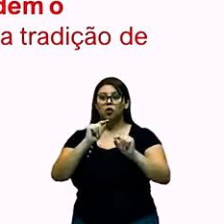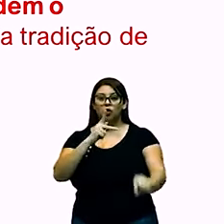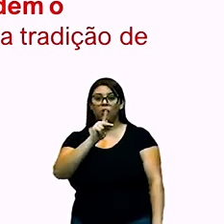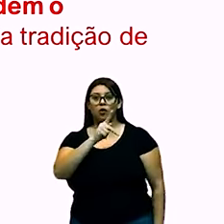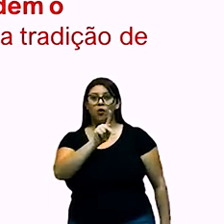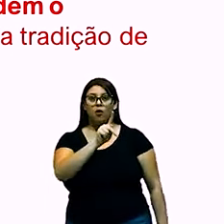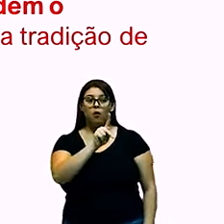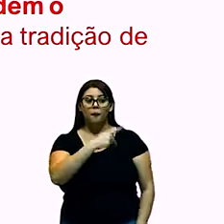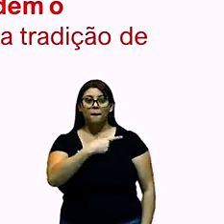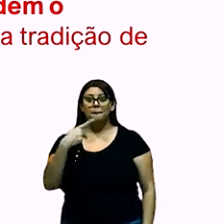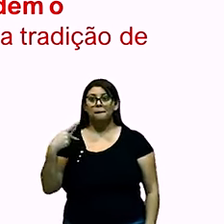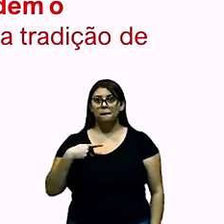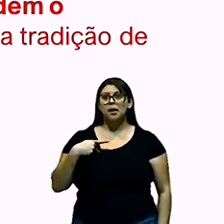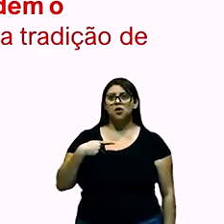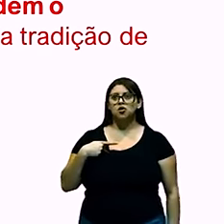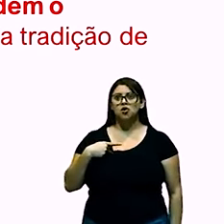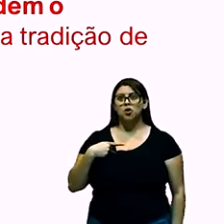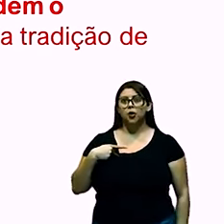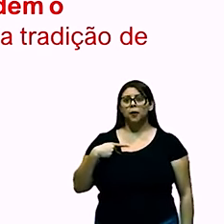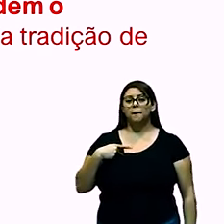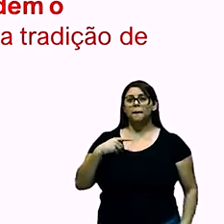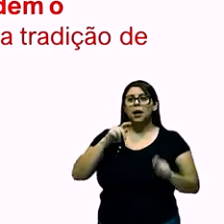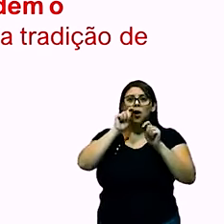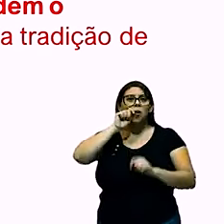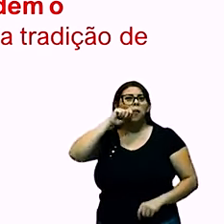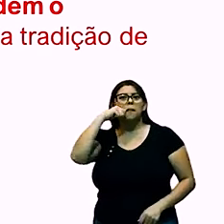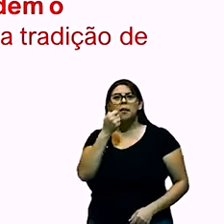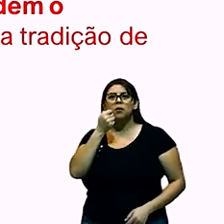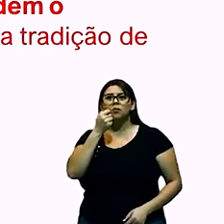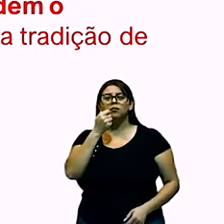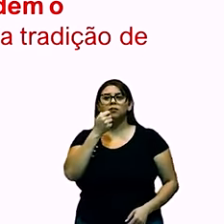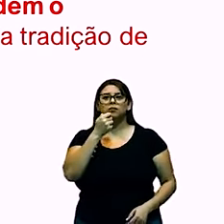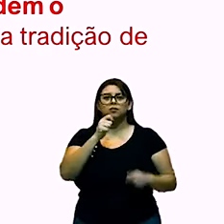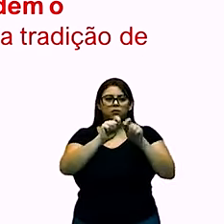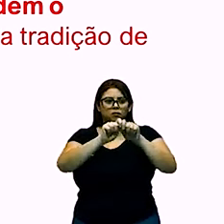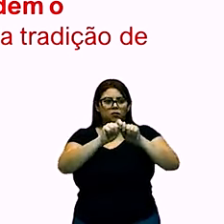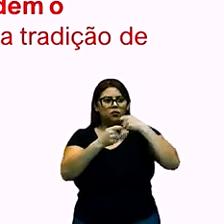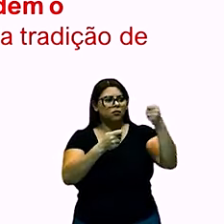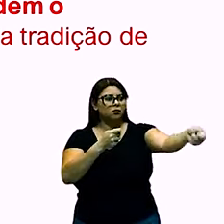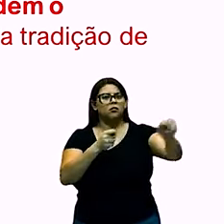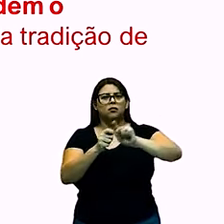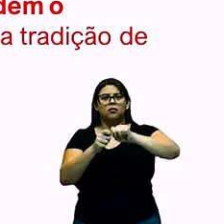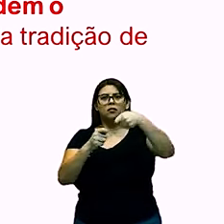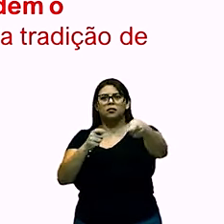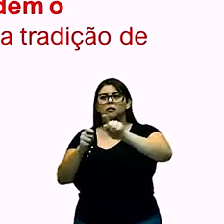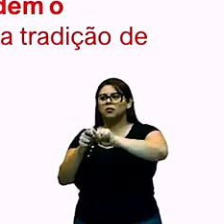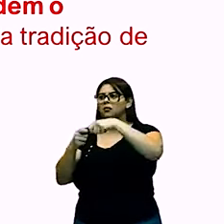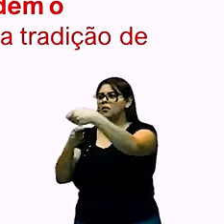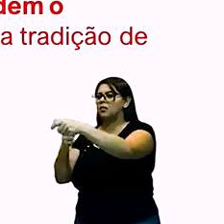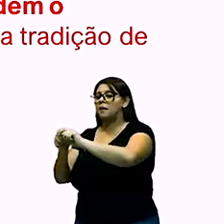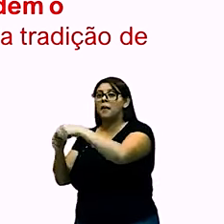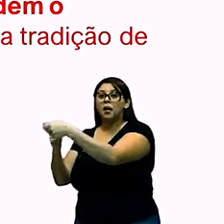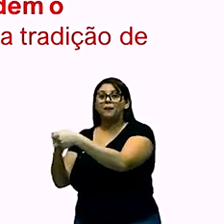aquele pão sovado, cheio de gomos, não é? Ele dividia um gomo para cada pastor no púlpito. O pastor pegava, picava o